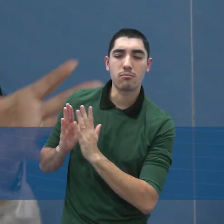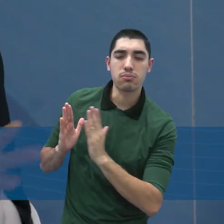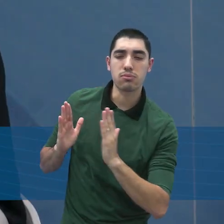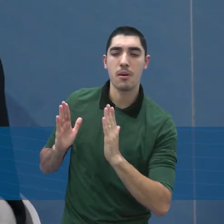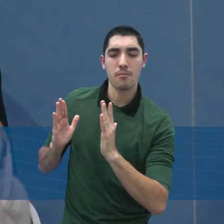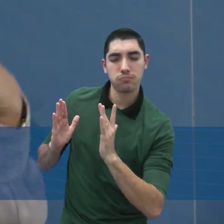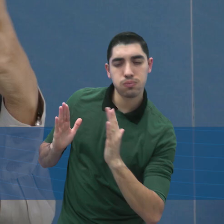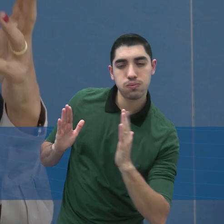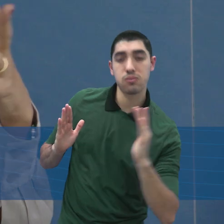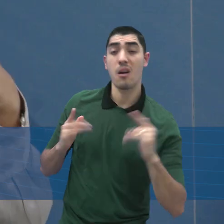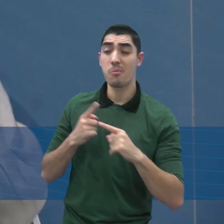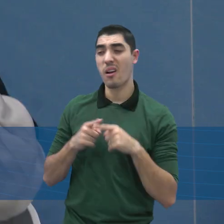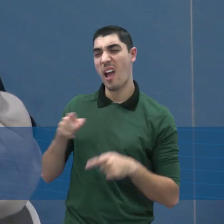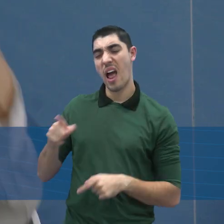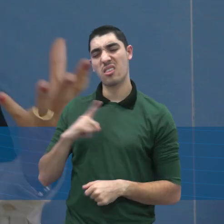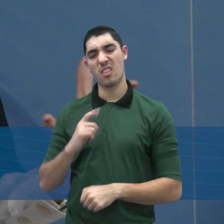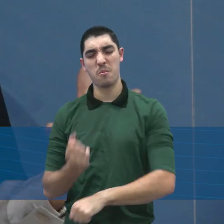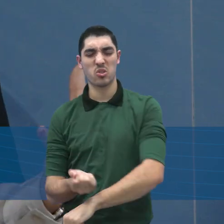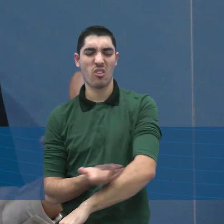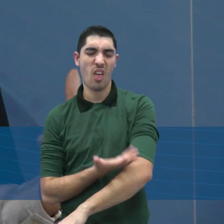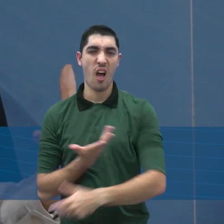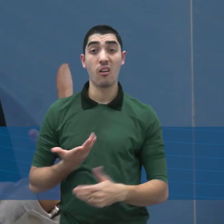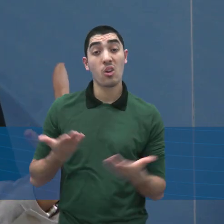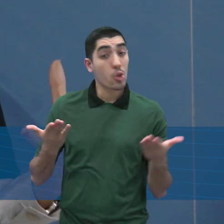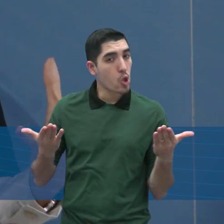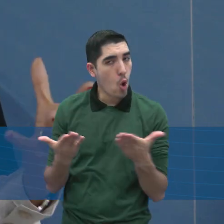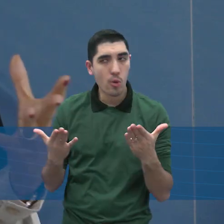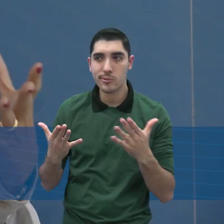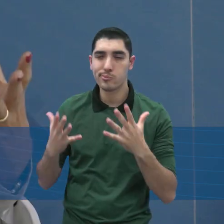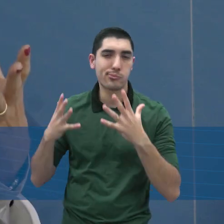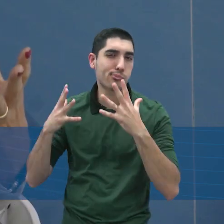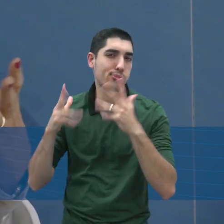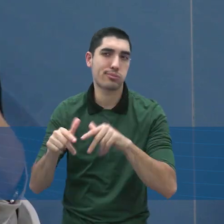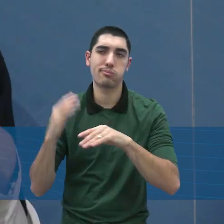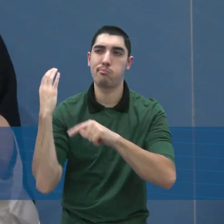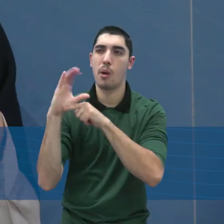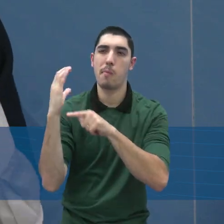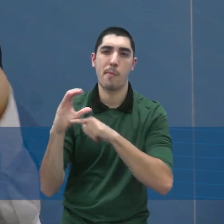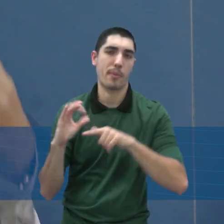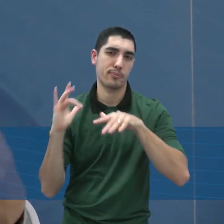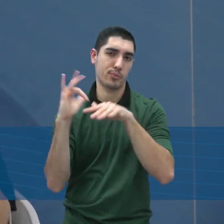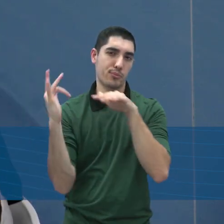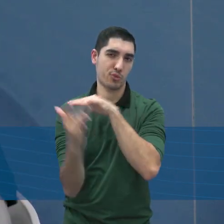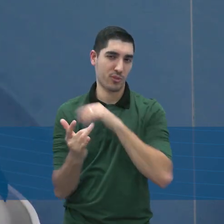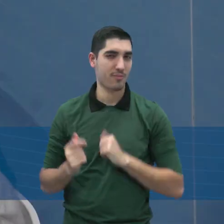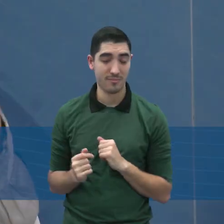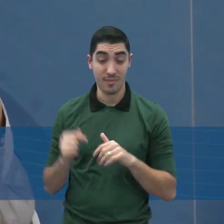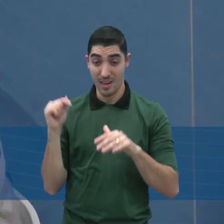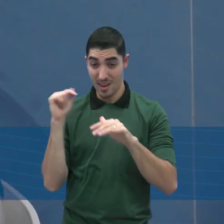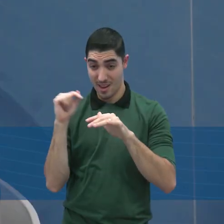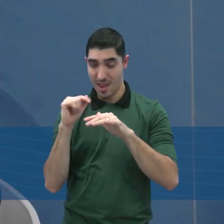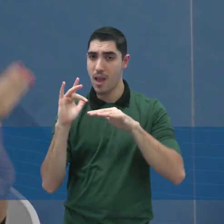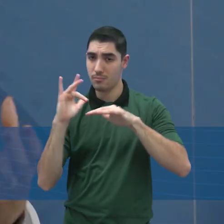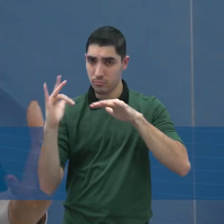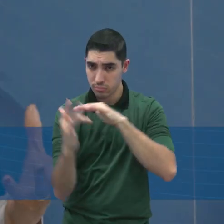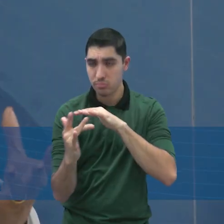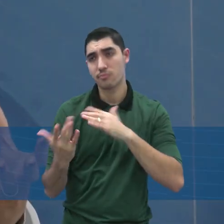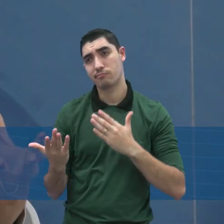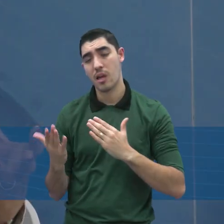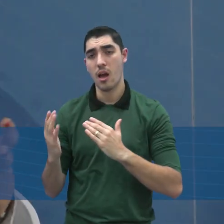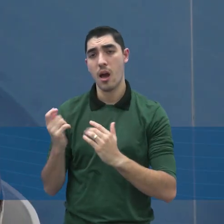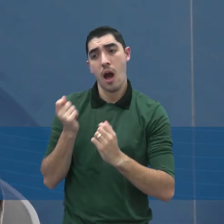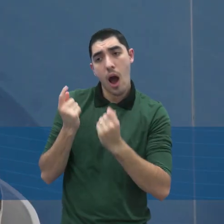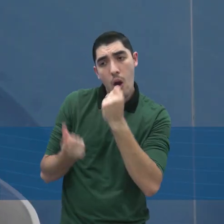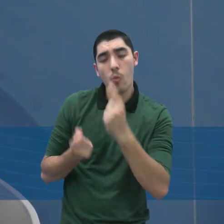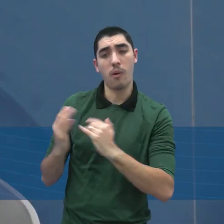está emocionada, e hoje tudo é rede social, né? A rede social, eu acho que ela ajuda, mas nesse